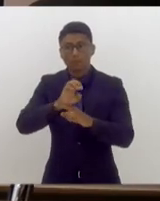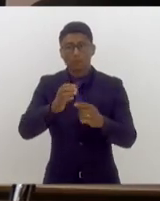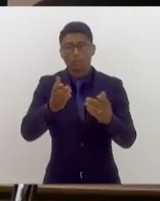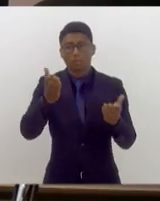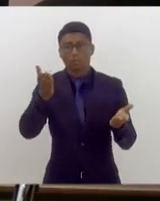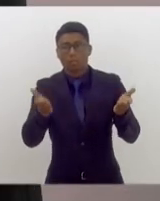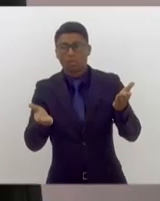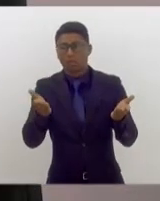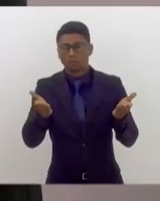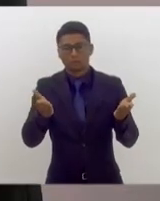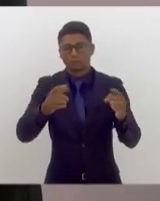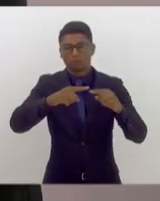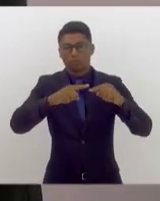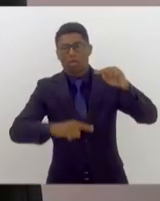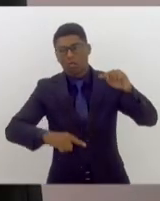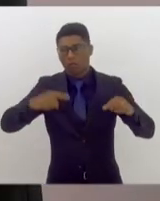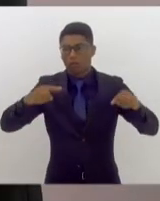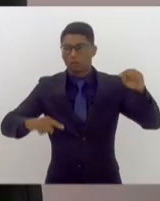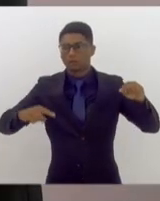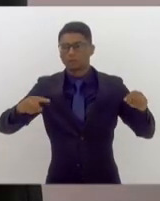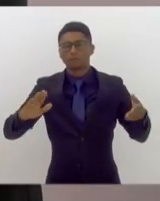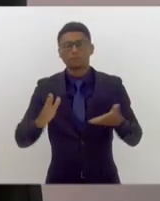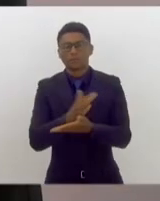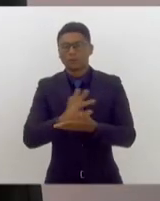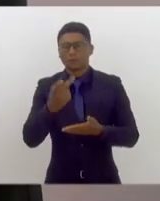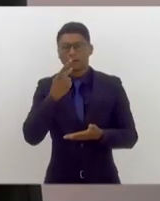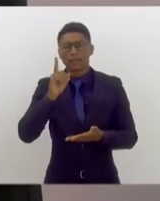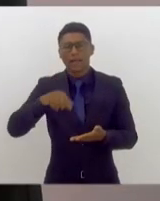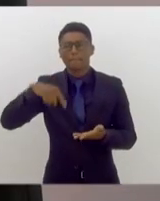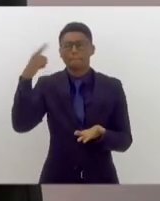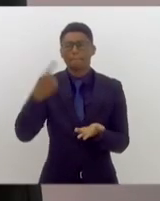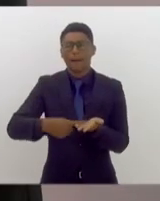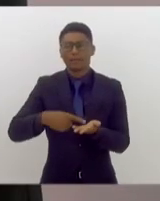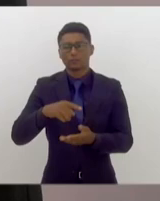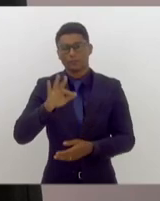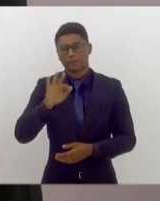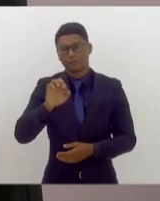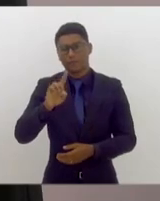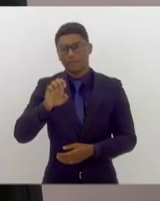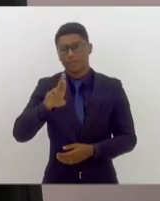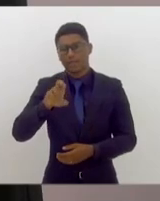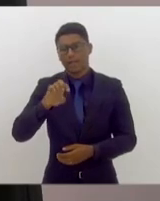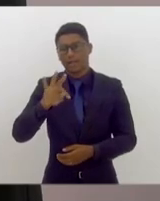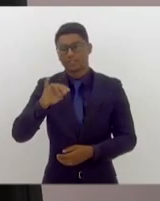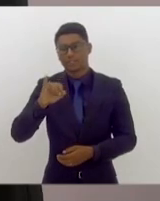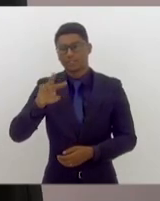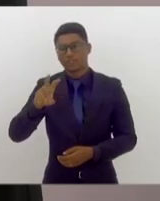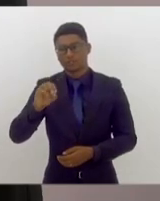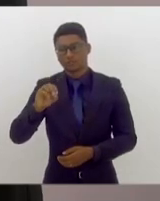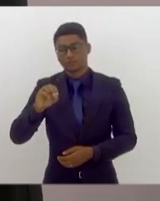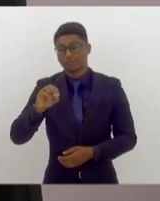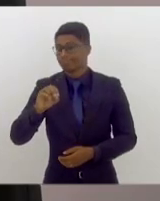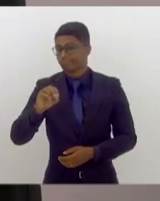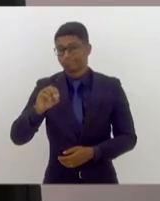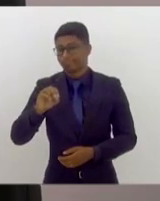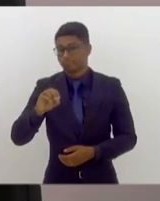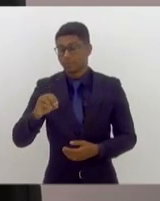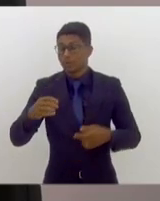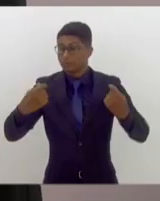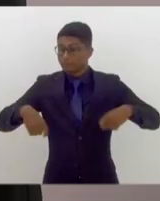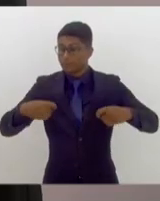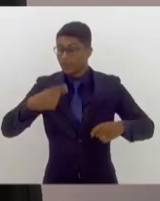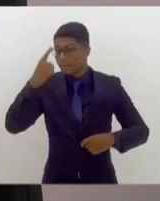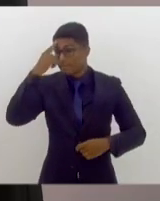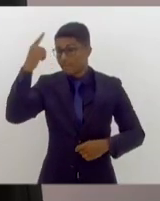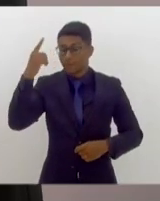federativo, mas não há pacto algum, não é? Na verdade, há que se pensar também numa ideia que o Lula não lançou nessa campanha, mas falava sobre ela há 3,